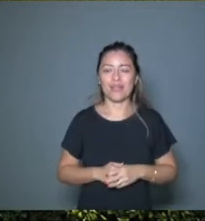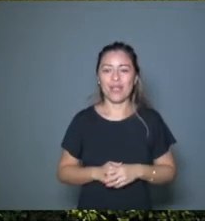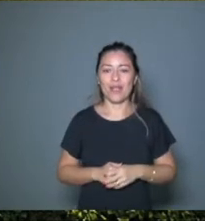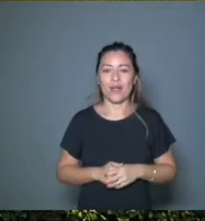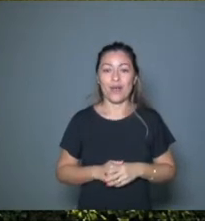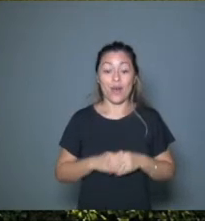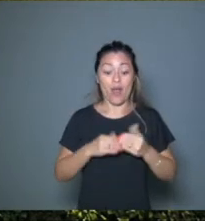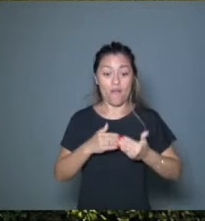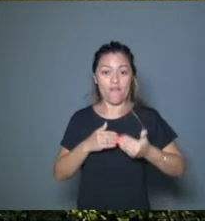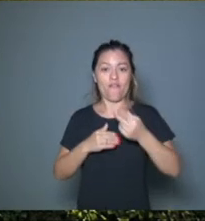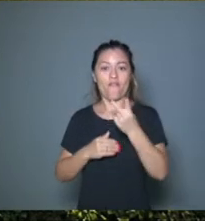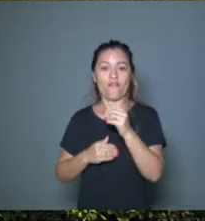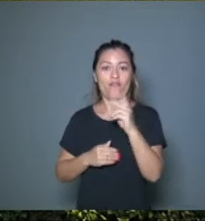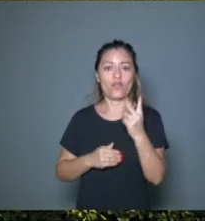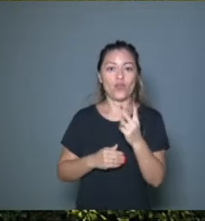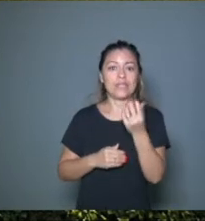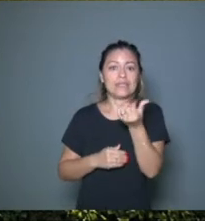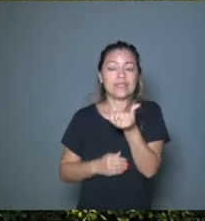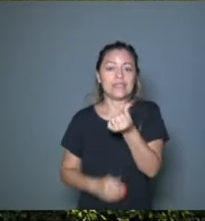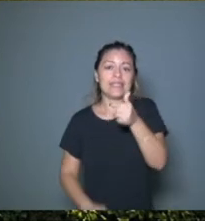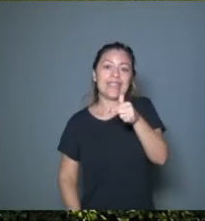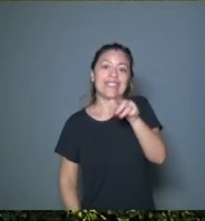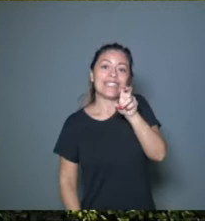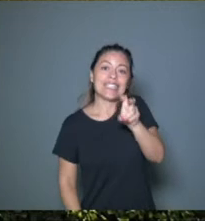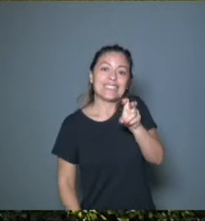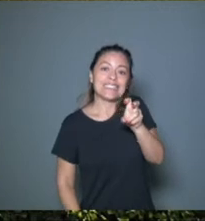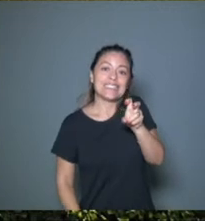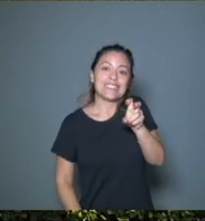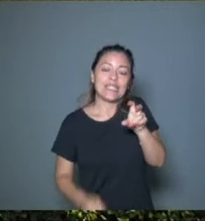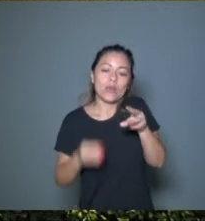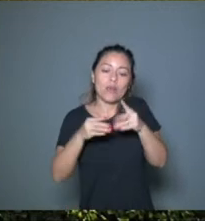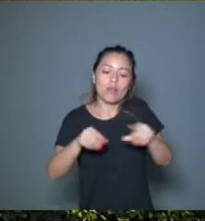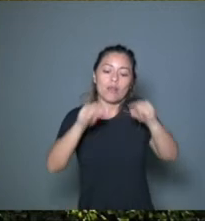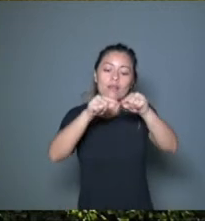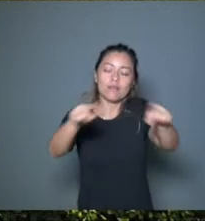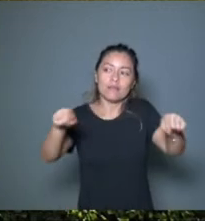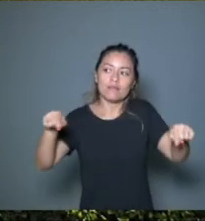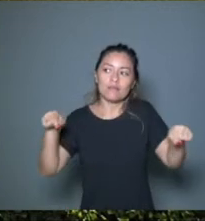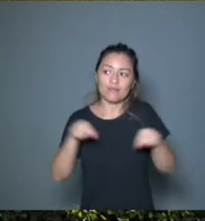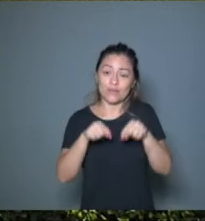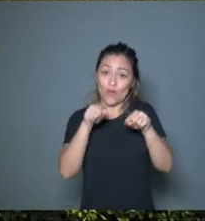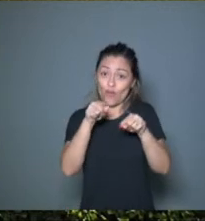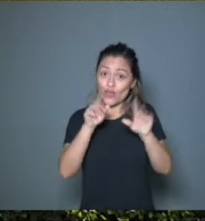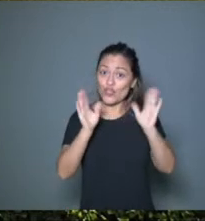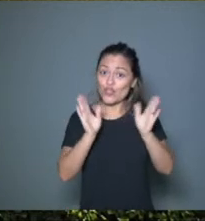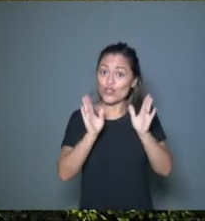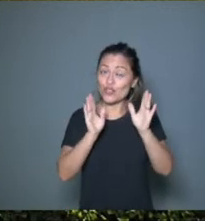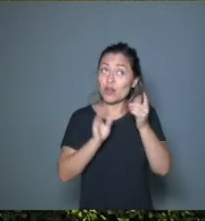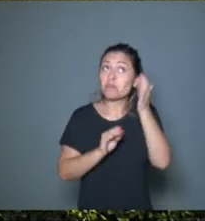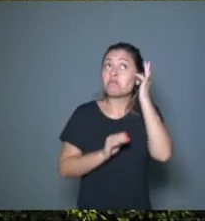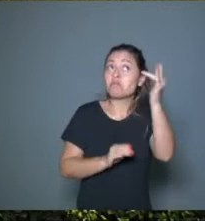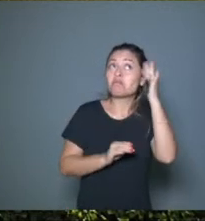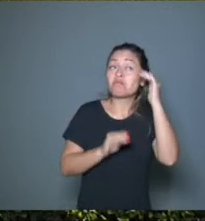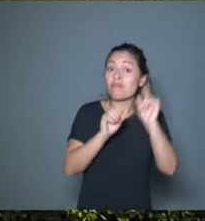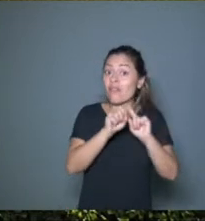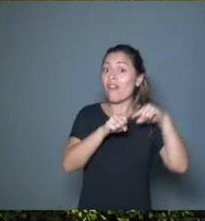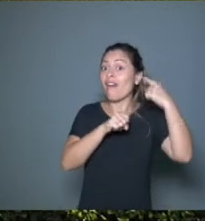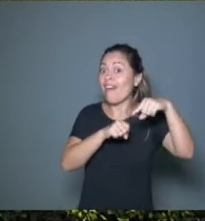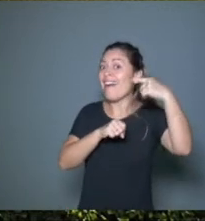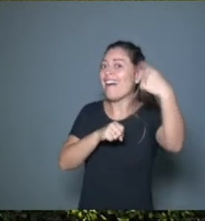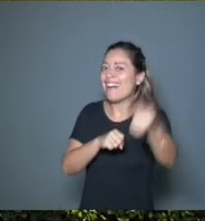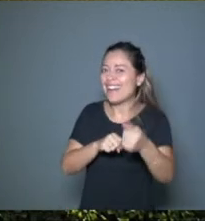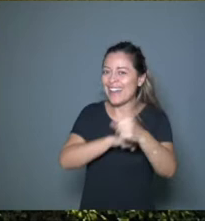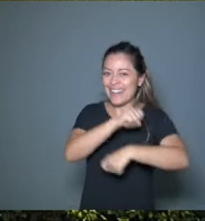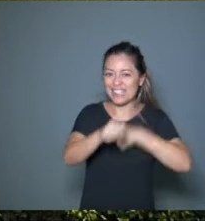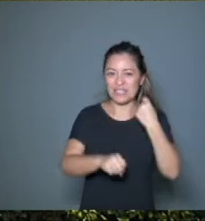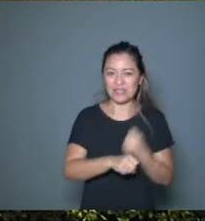Aqui vocês já começam a ter uma ideia de quão forte vai vir o nosso resultado nesse ano de 2022. Né? E como o Pavinato comentou, esse ano